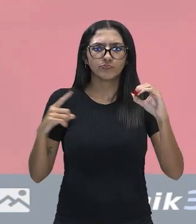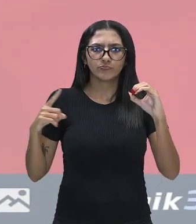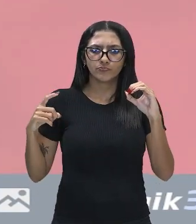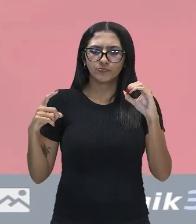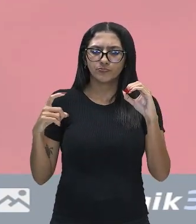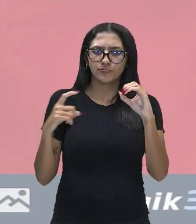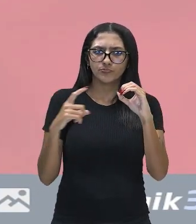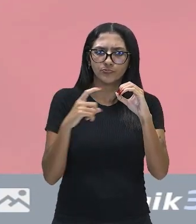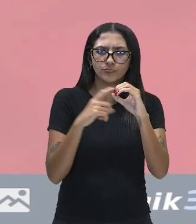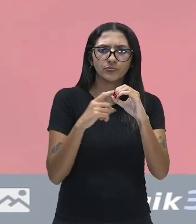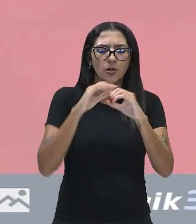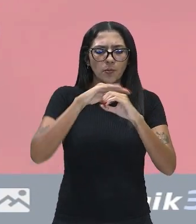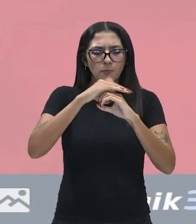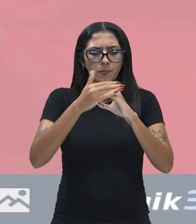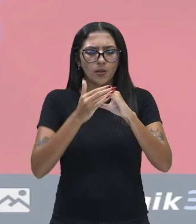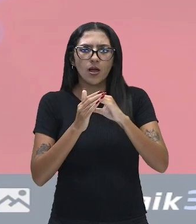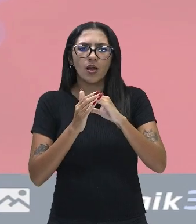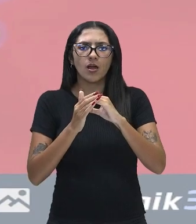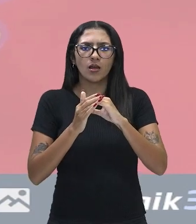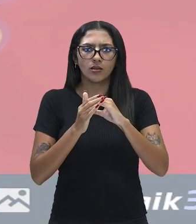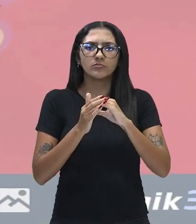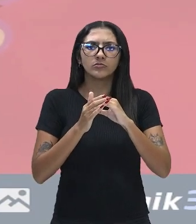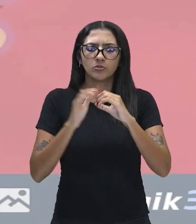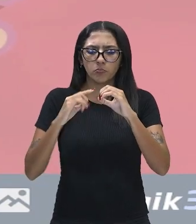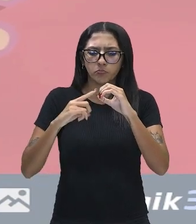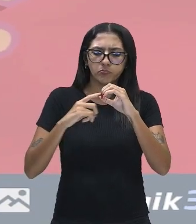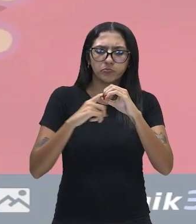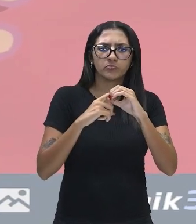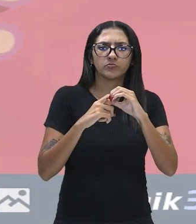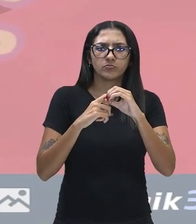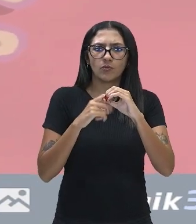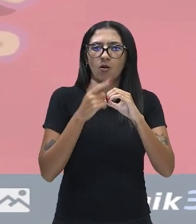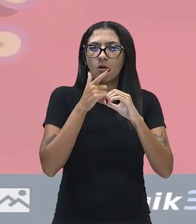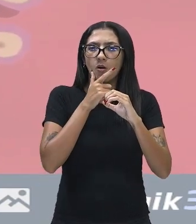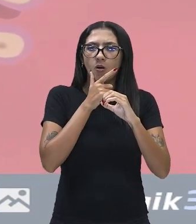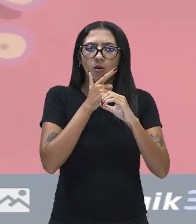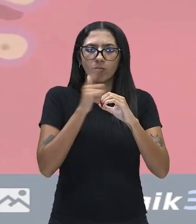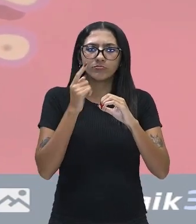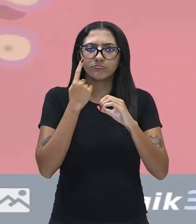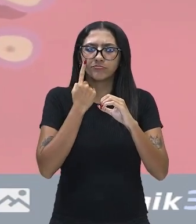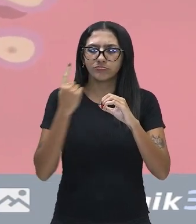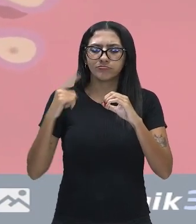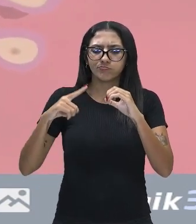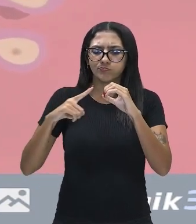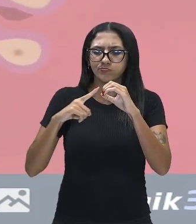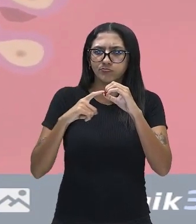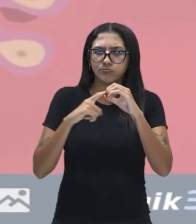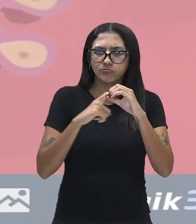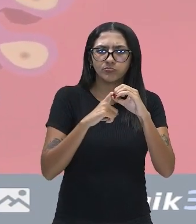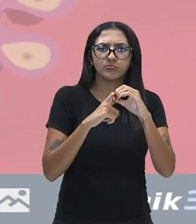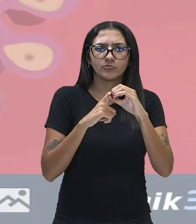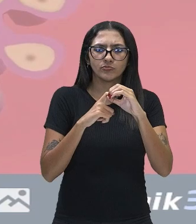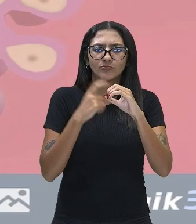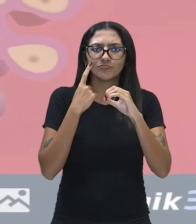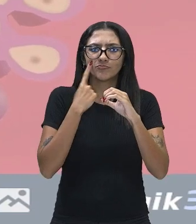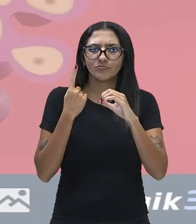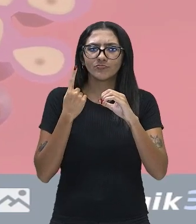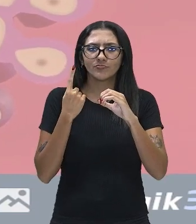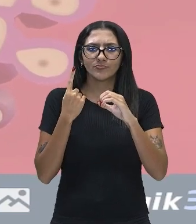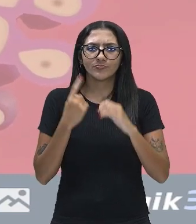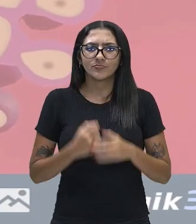passam pela membrana, adentram a membrana, você vai ver que ele vai conseguir romper